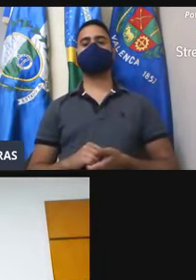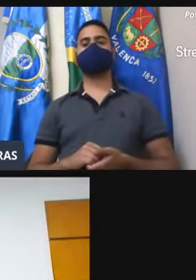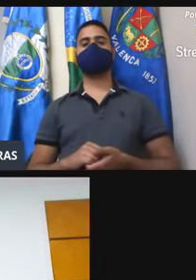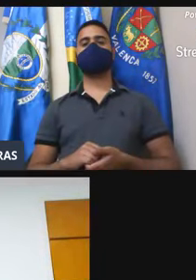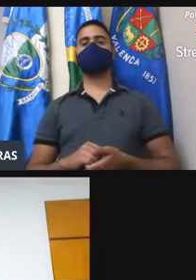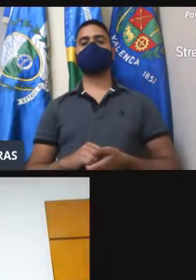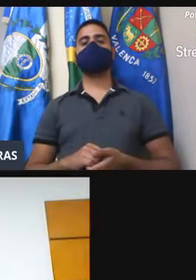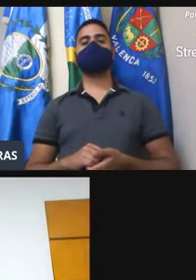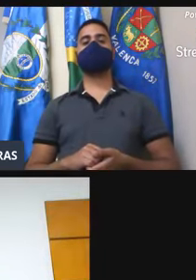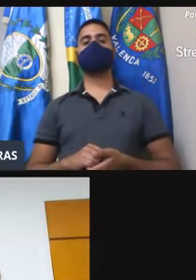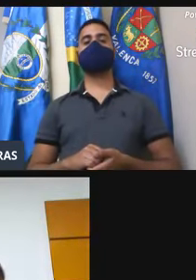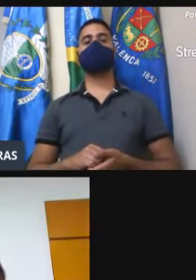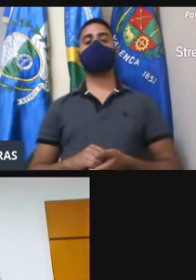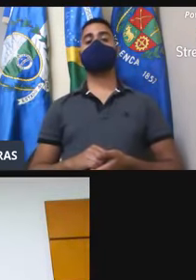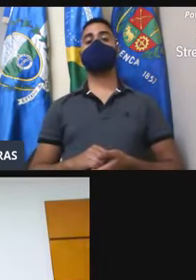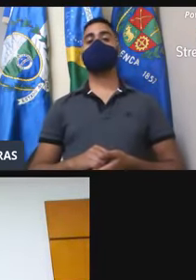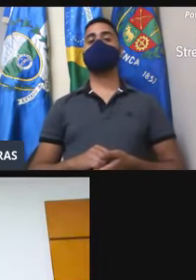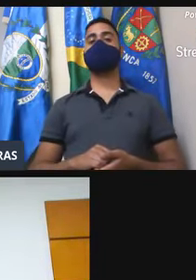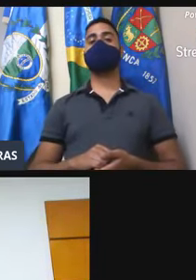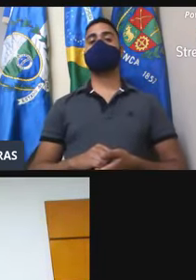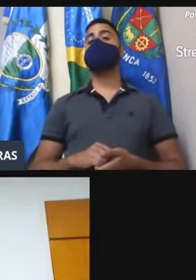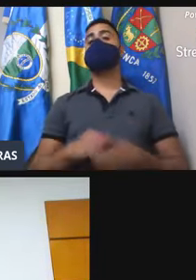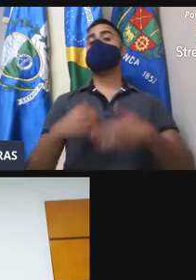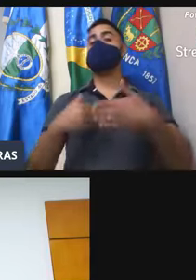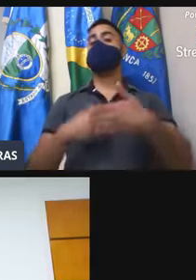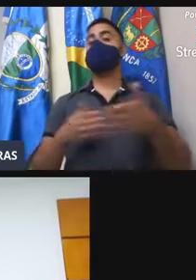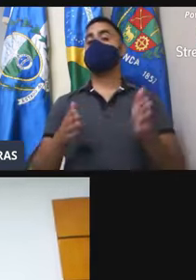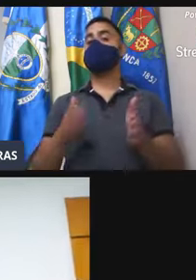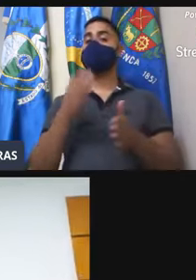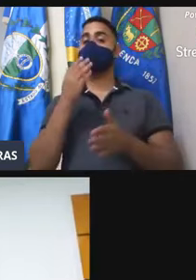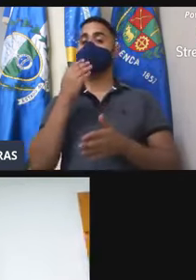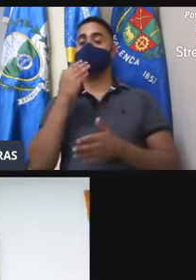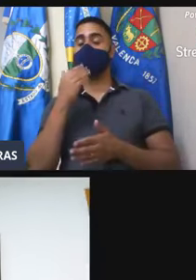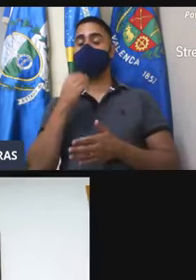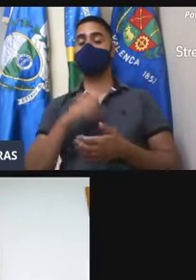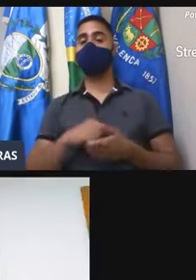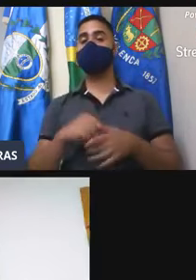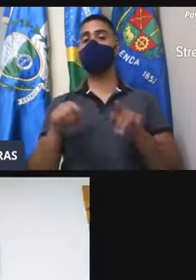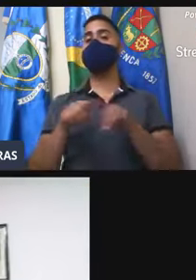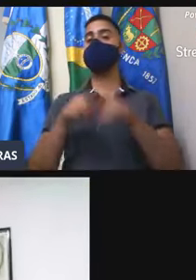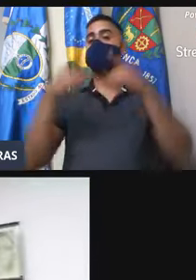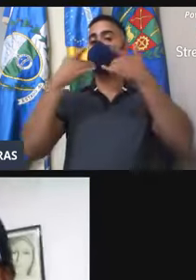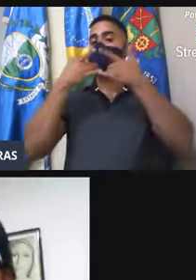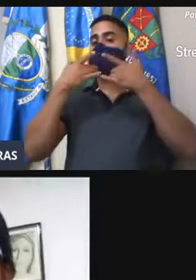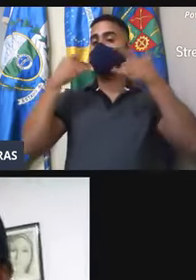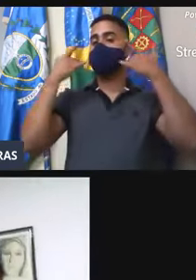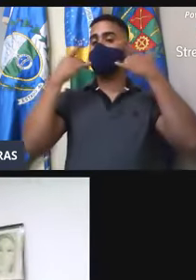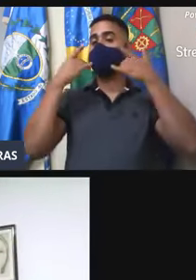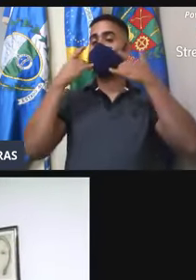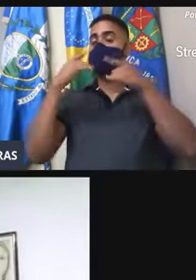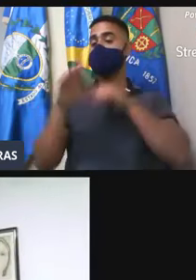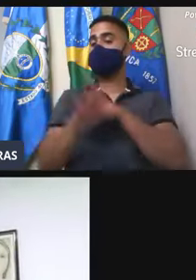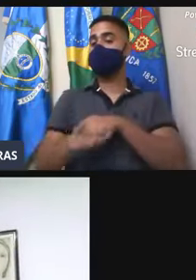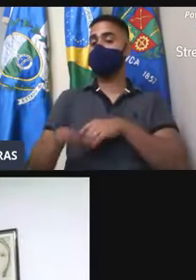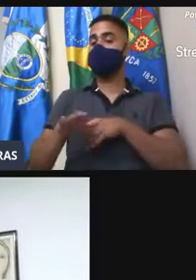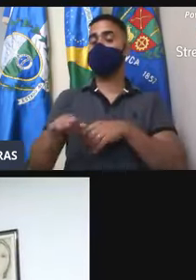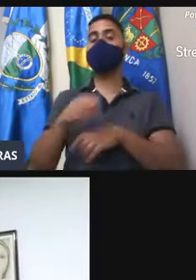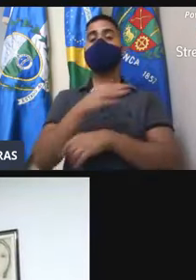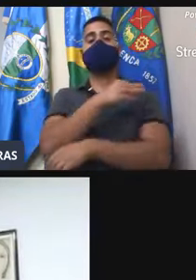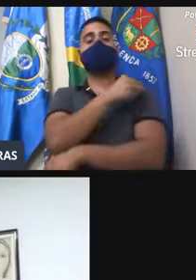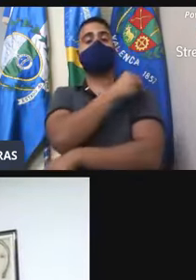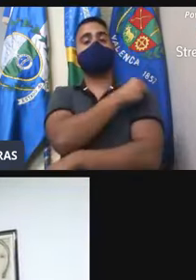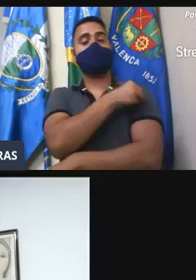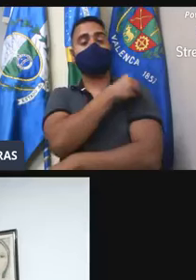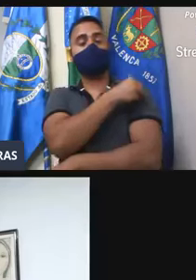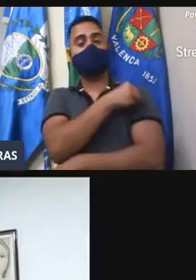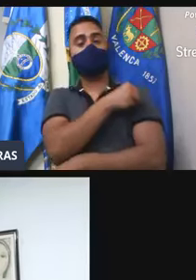Os processos de cesta básica de benefícios eventuais, máscaras descartáveis infantis, álcool gel